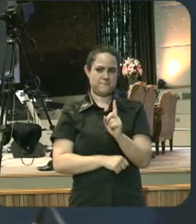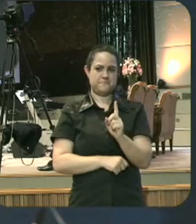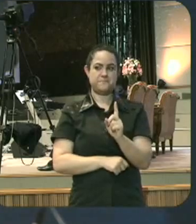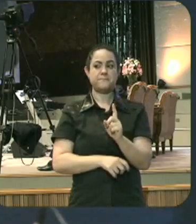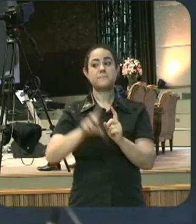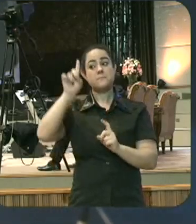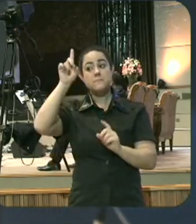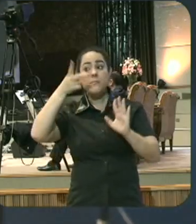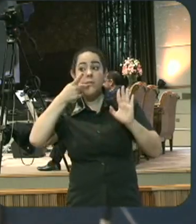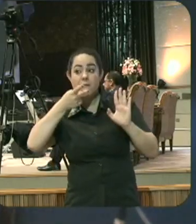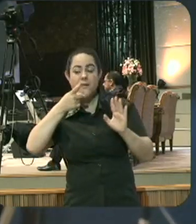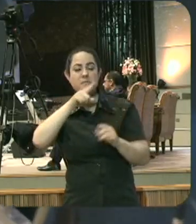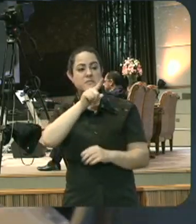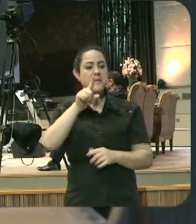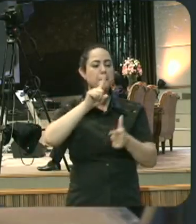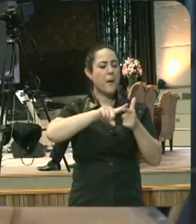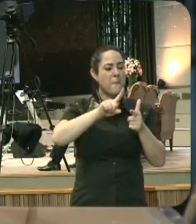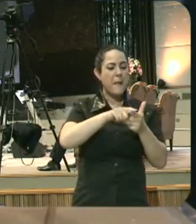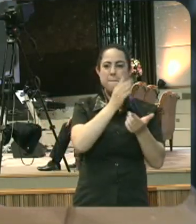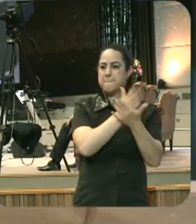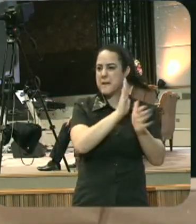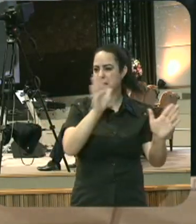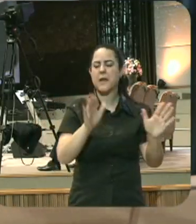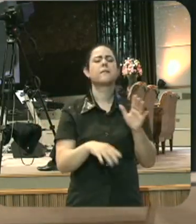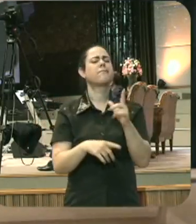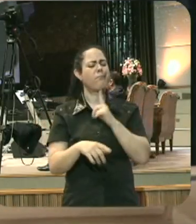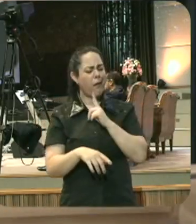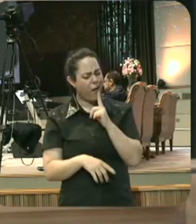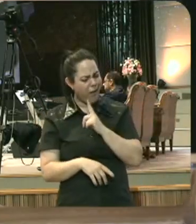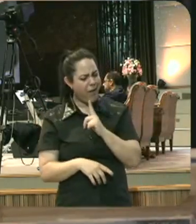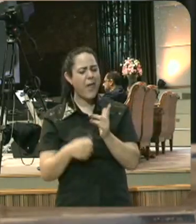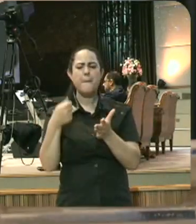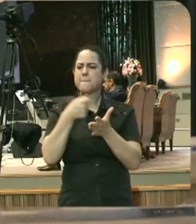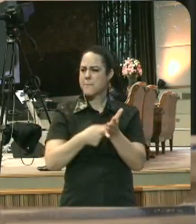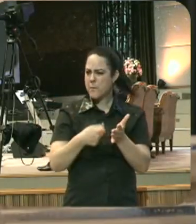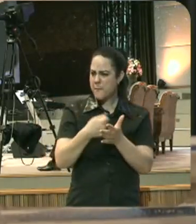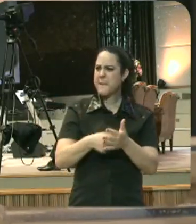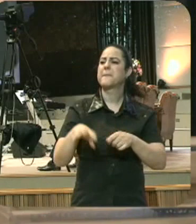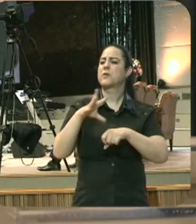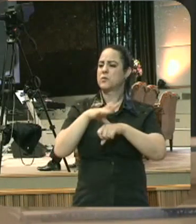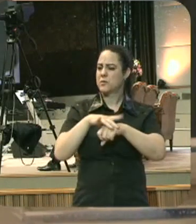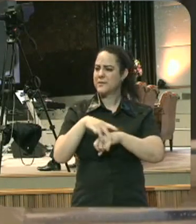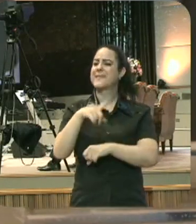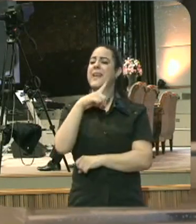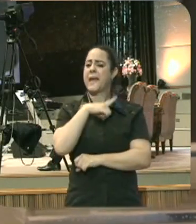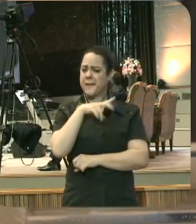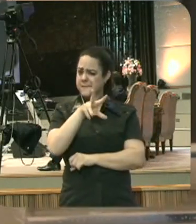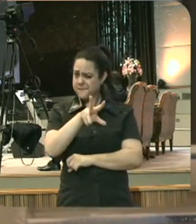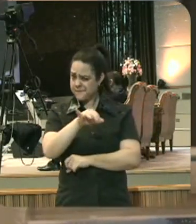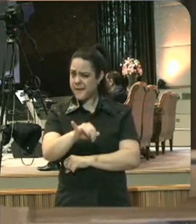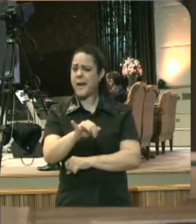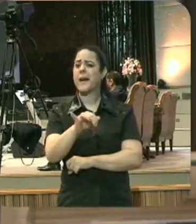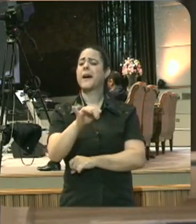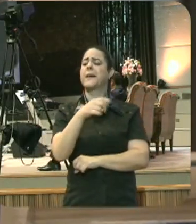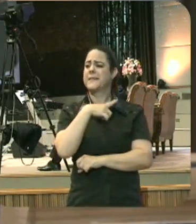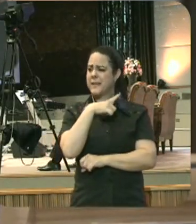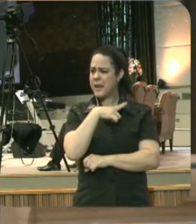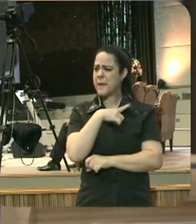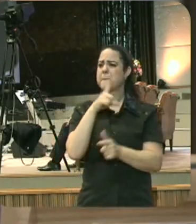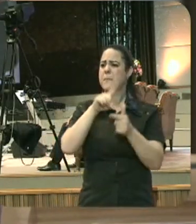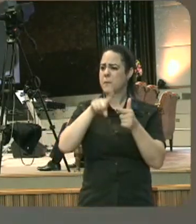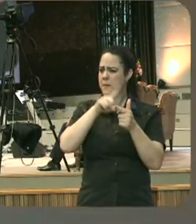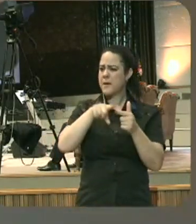Ele não está falando que você não vai ter problema, não vai ter luta, não vai ter enfermidade na sua casa. Não, a gente vai passar por aflições nesse